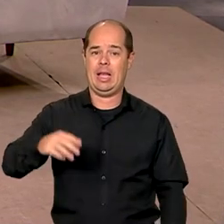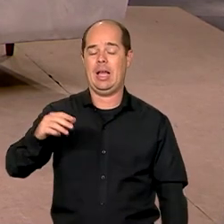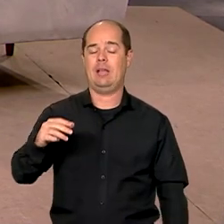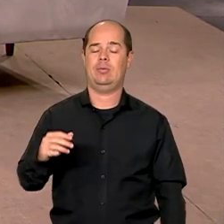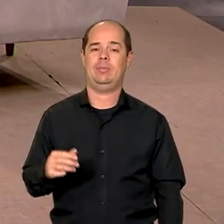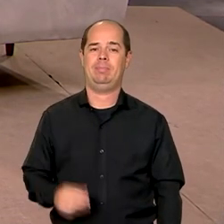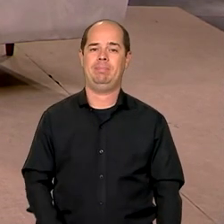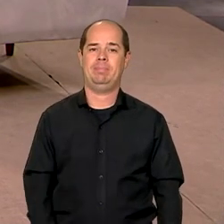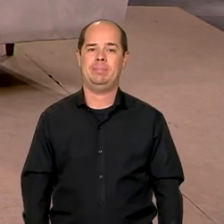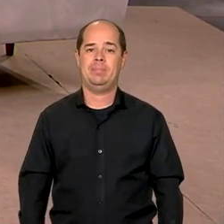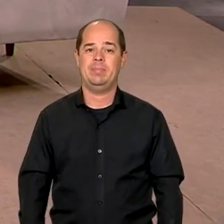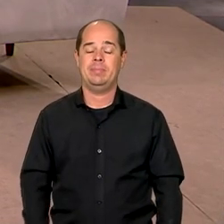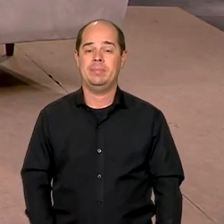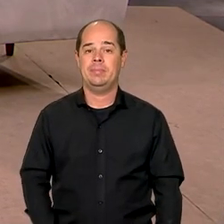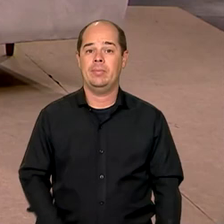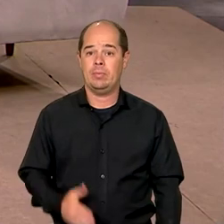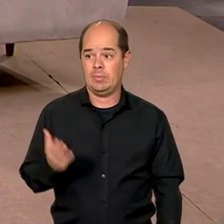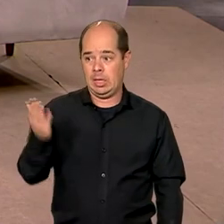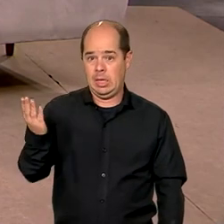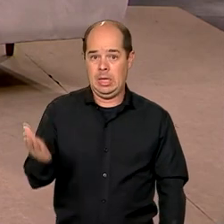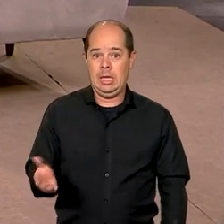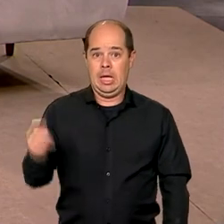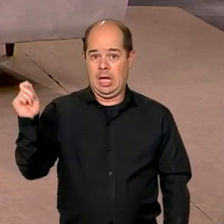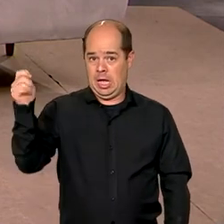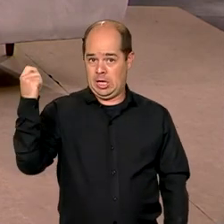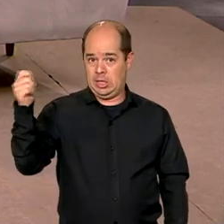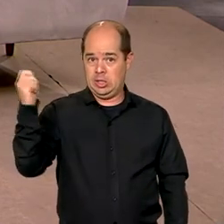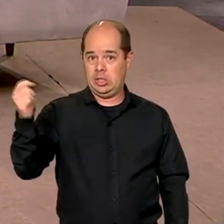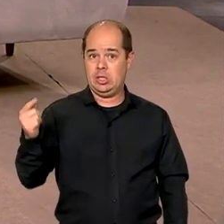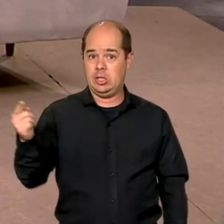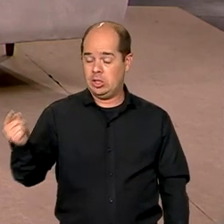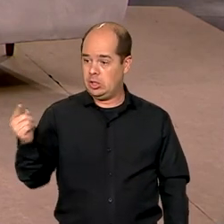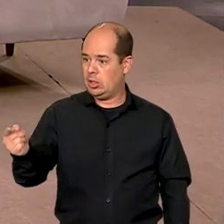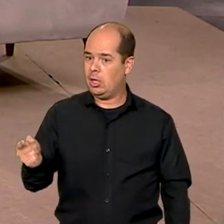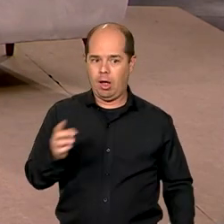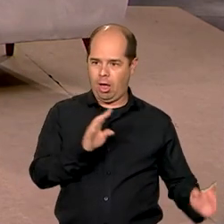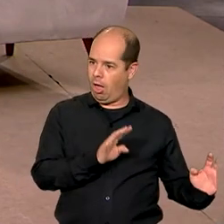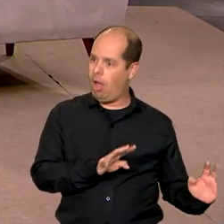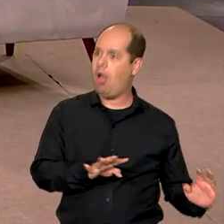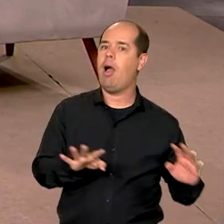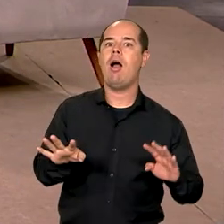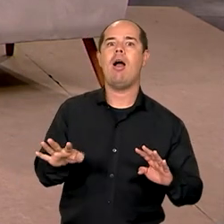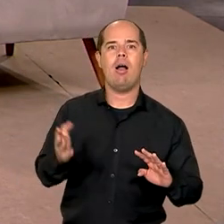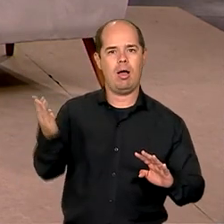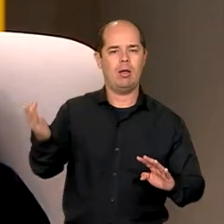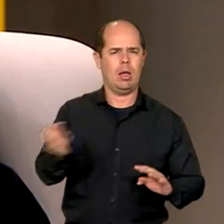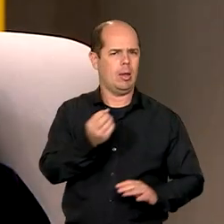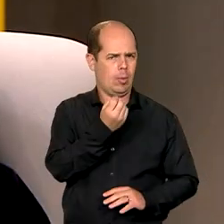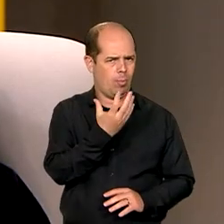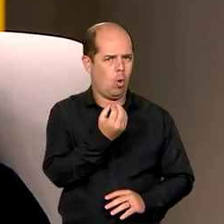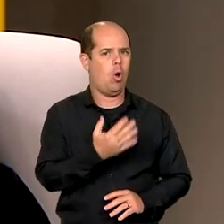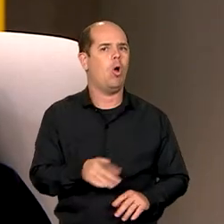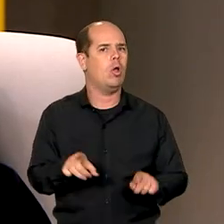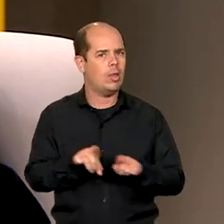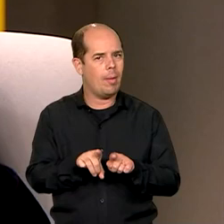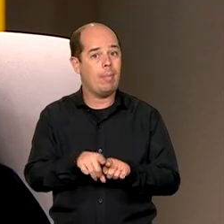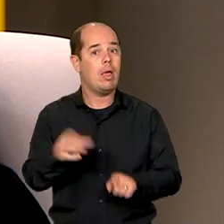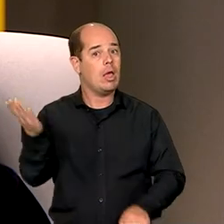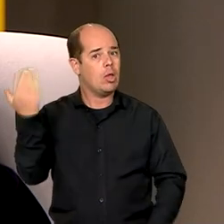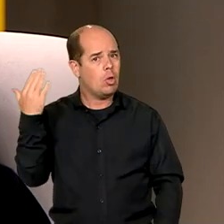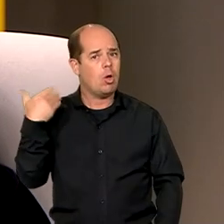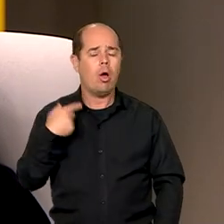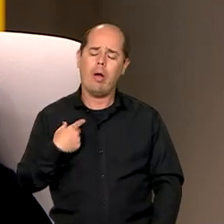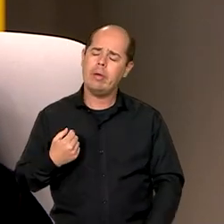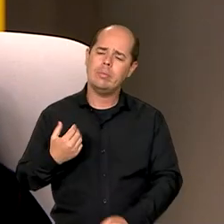Sim. A Argentina vai estar em evidência e é bom para eles, do mesmo jeito que nós tivemos a oportunidade de mostrar os